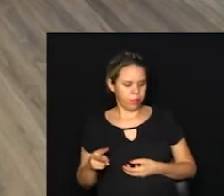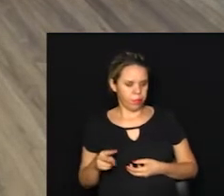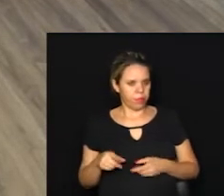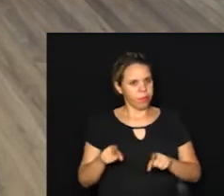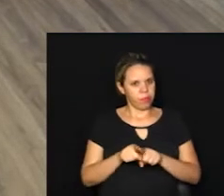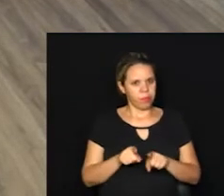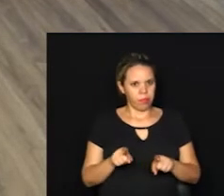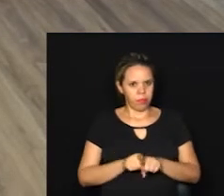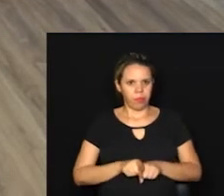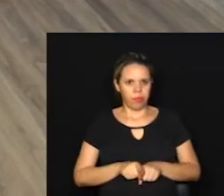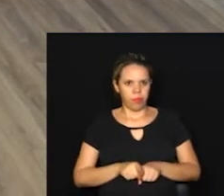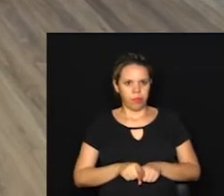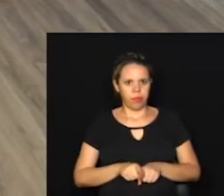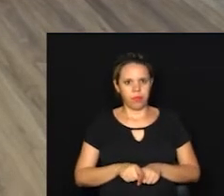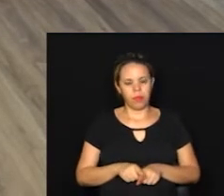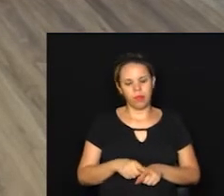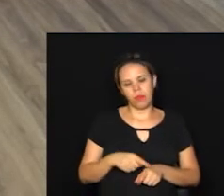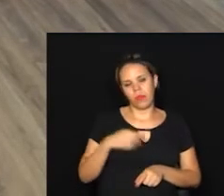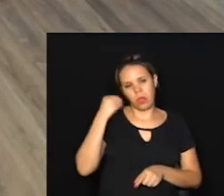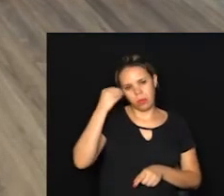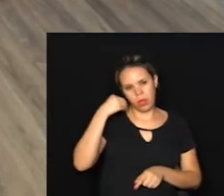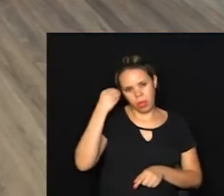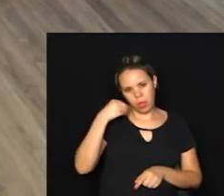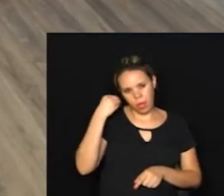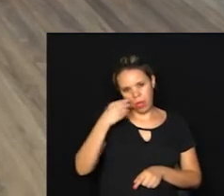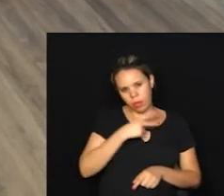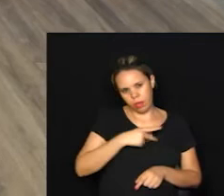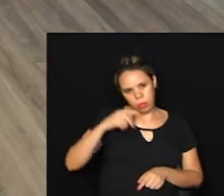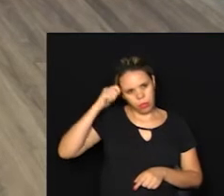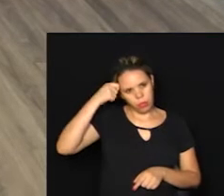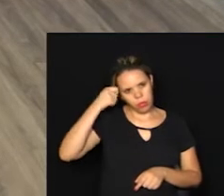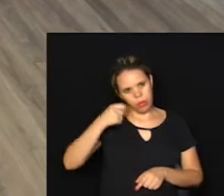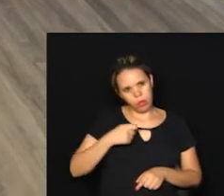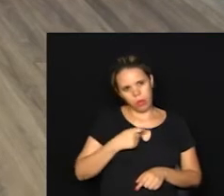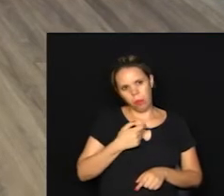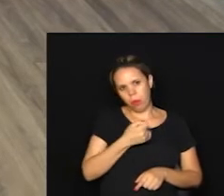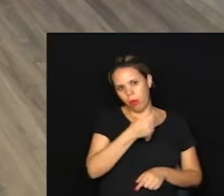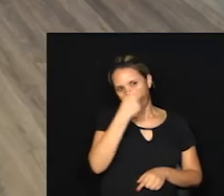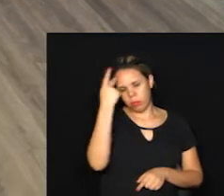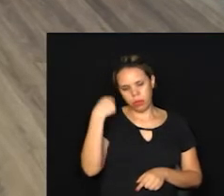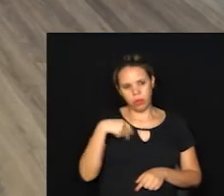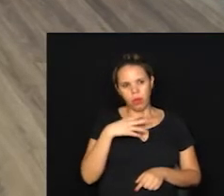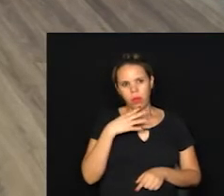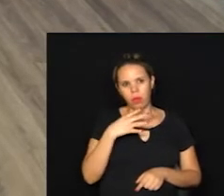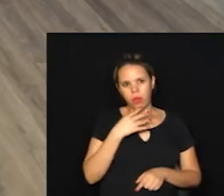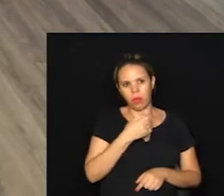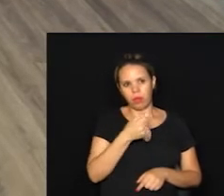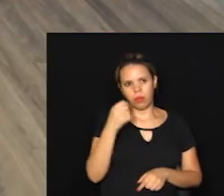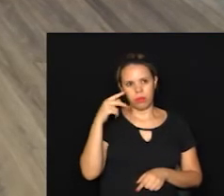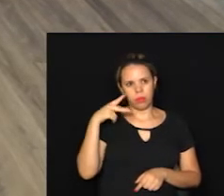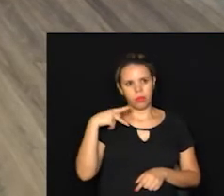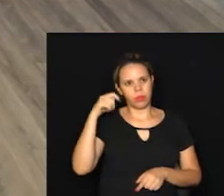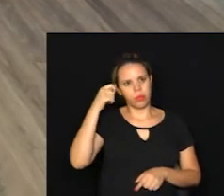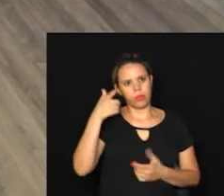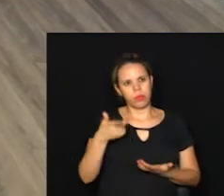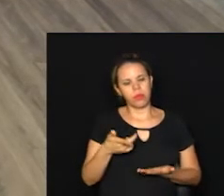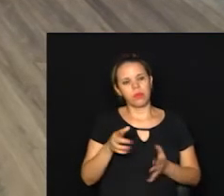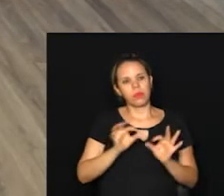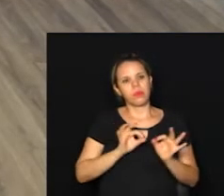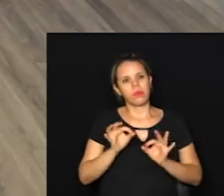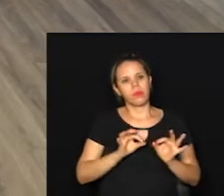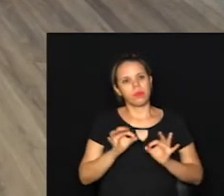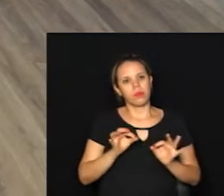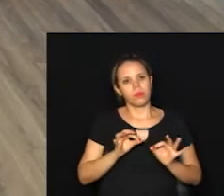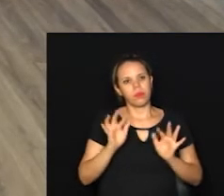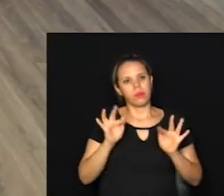também, pelos lados da Ponte Preta, conhece como poucos a história da Ponte. O que você está preparando aí para